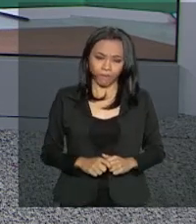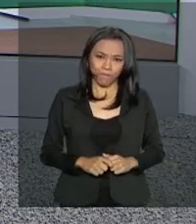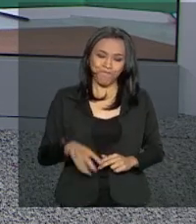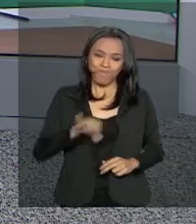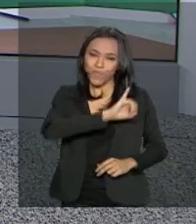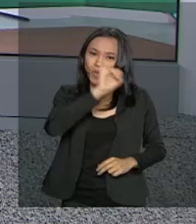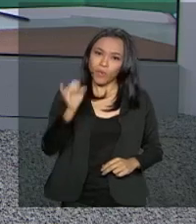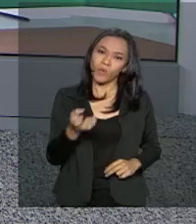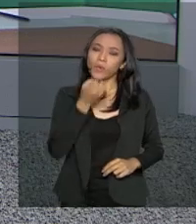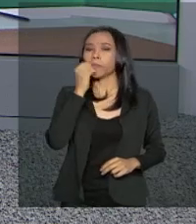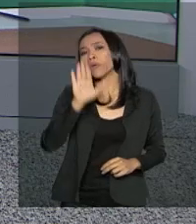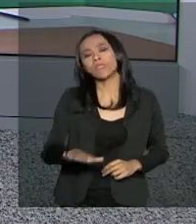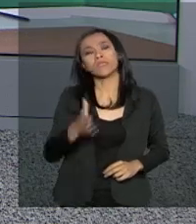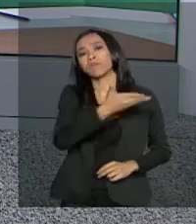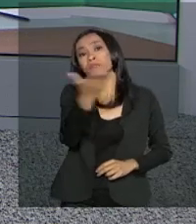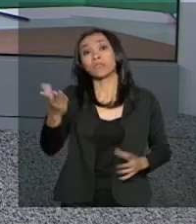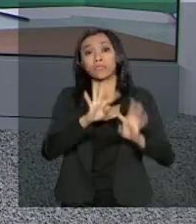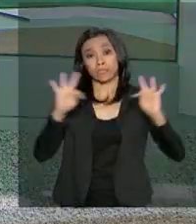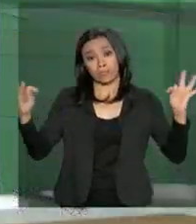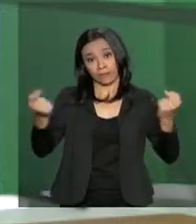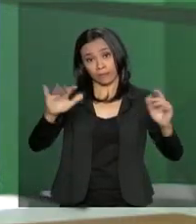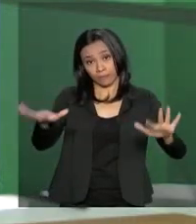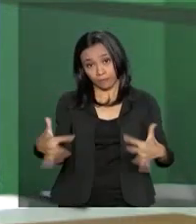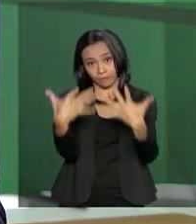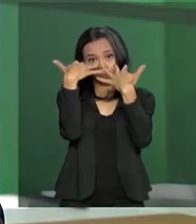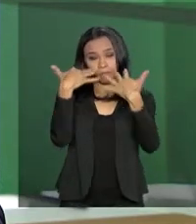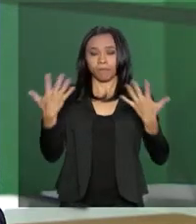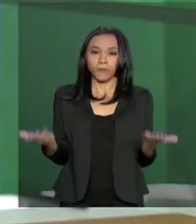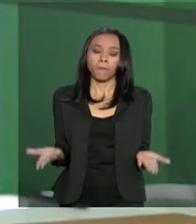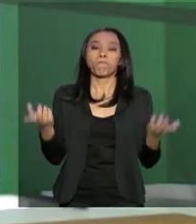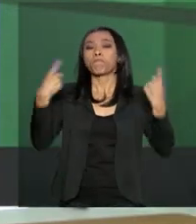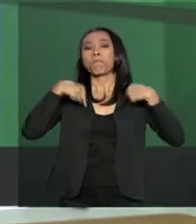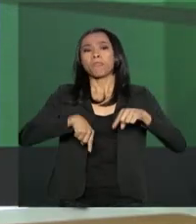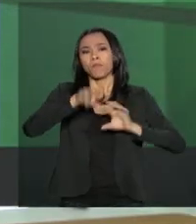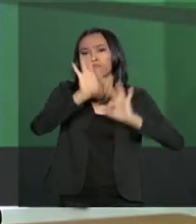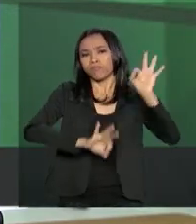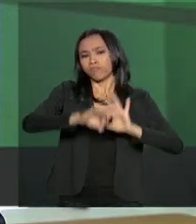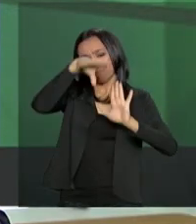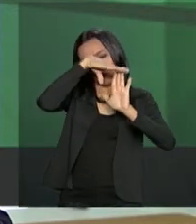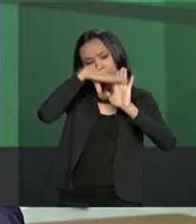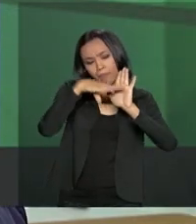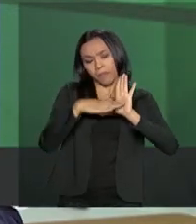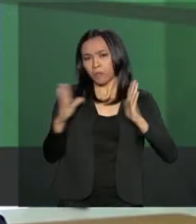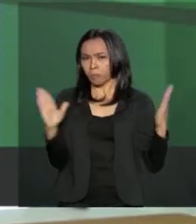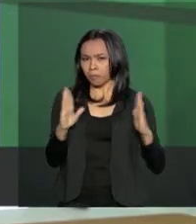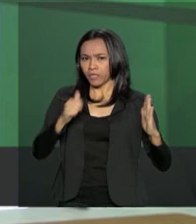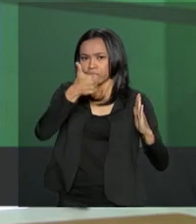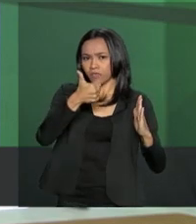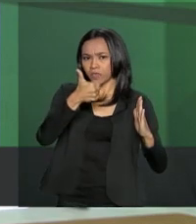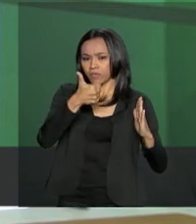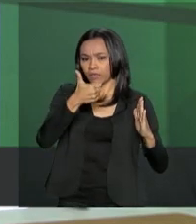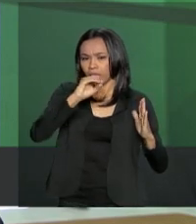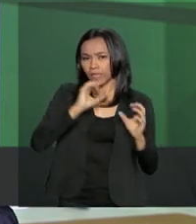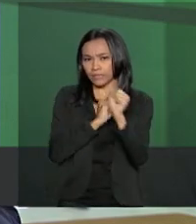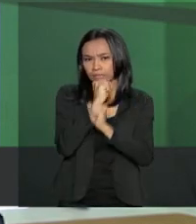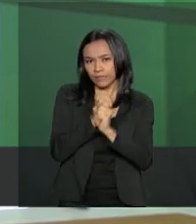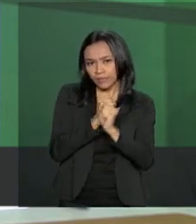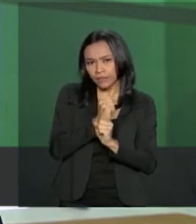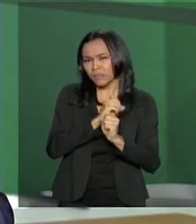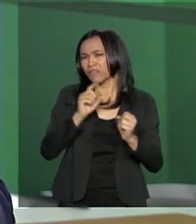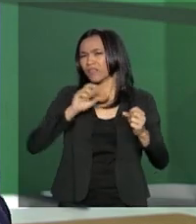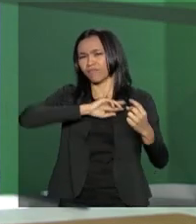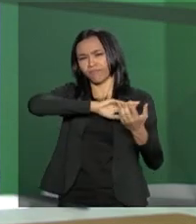renata boa tarde pra você e pra todos que nos acompanham olha relata esse plano vai durar pelos próximos dez anos vale pelos próximos dez anos e tem vários